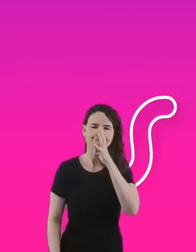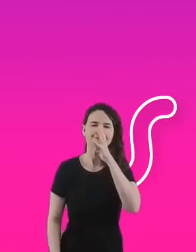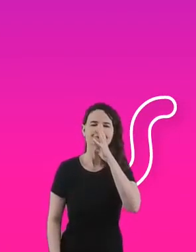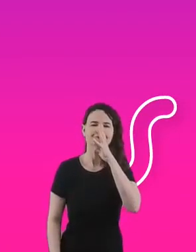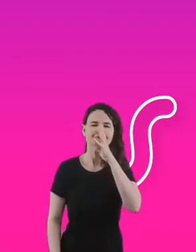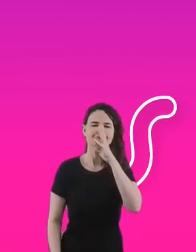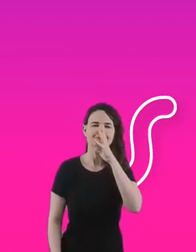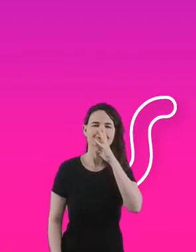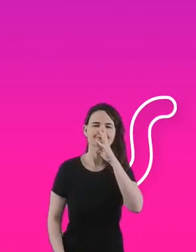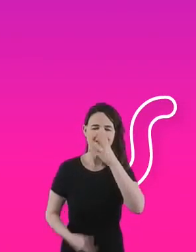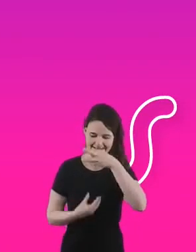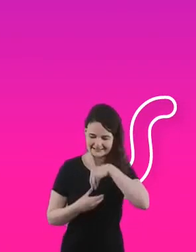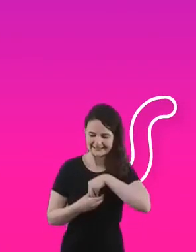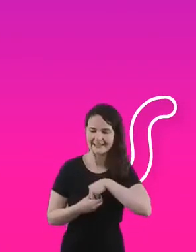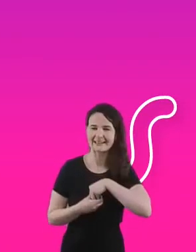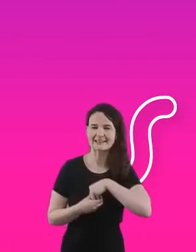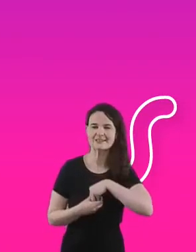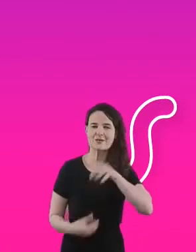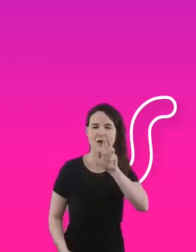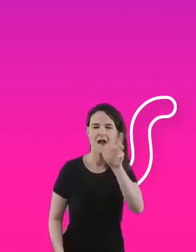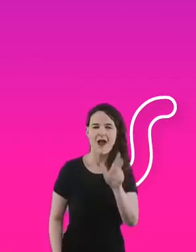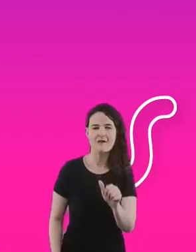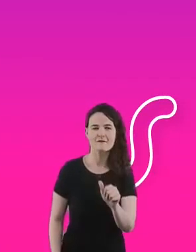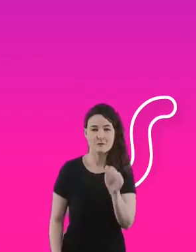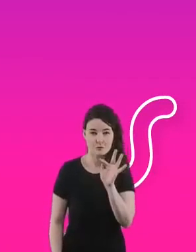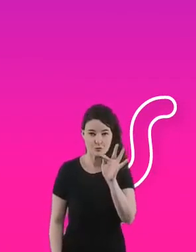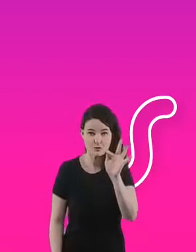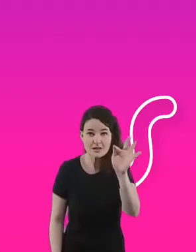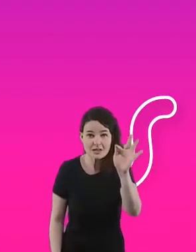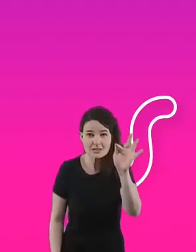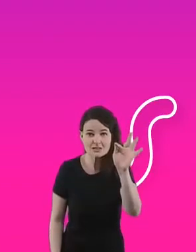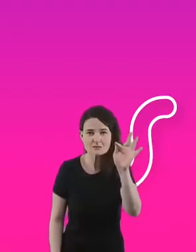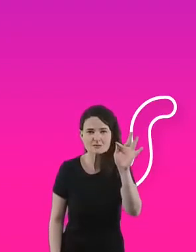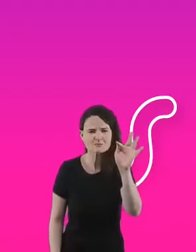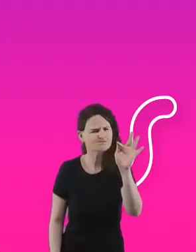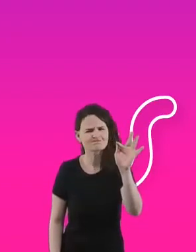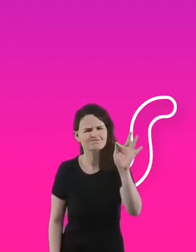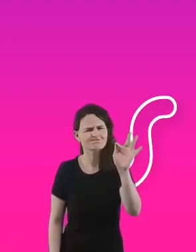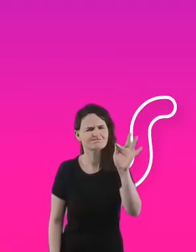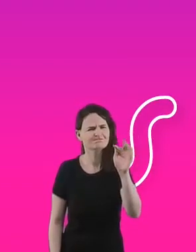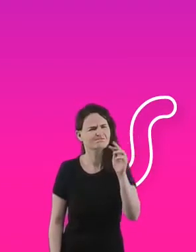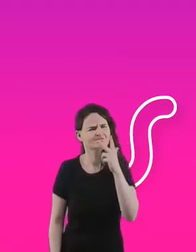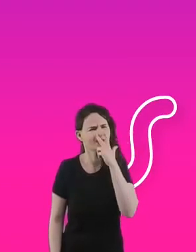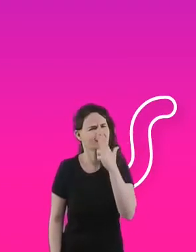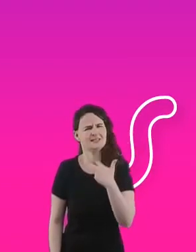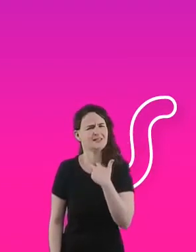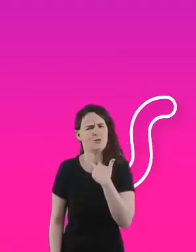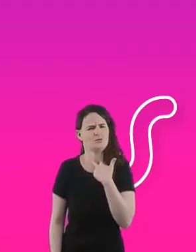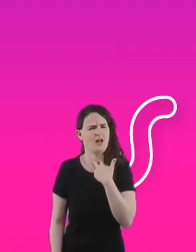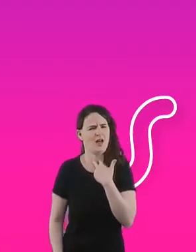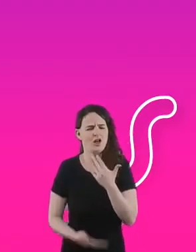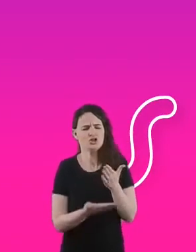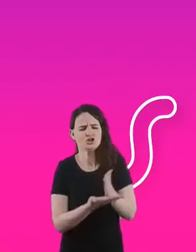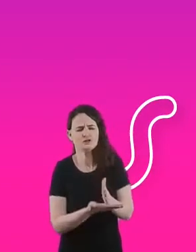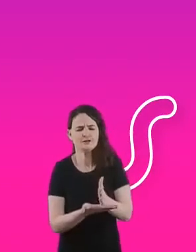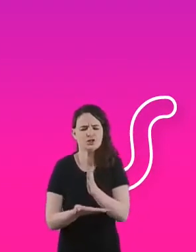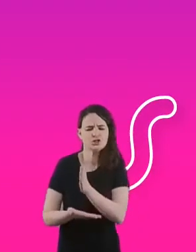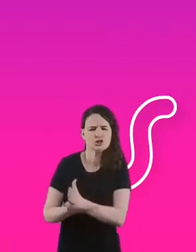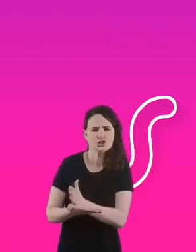forma, não necessariamente nos impomos essa escolha de dizer, ou isso é arte, ou isso é tecnologia, ou isso é